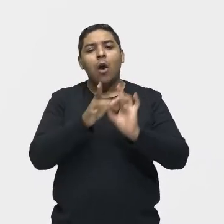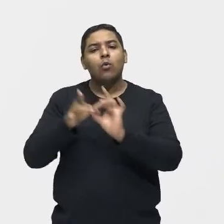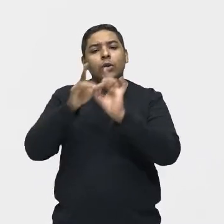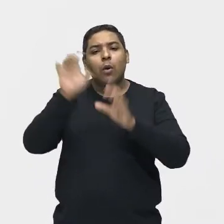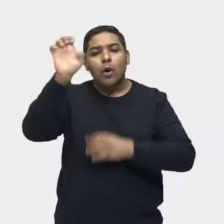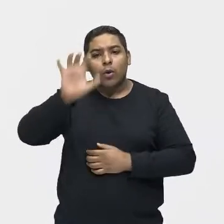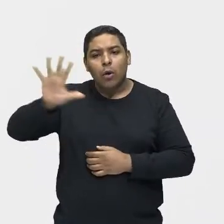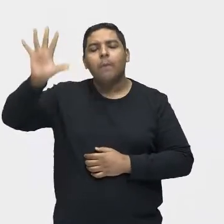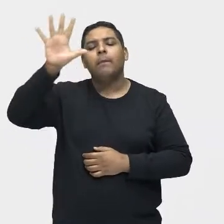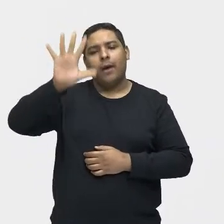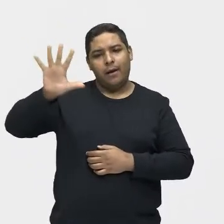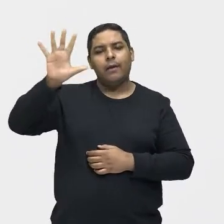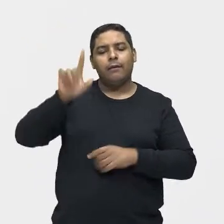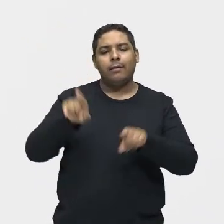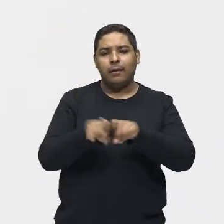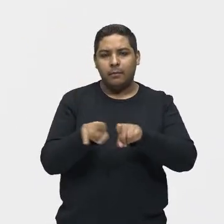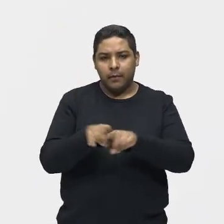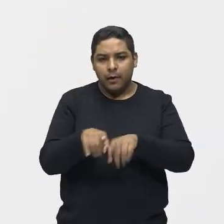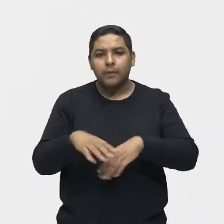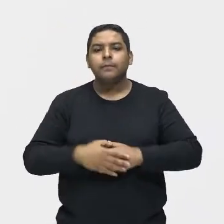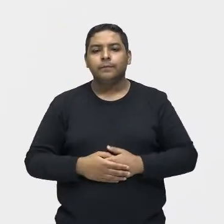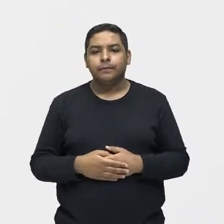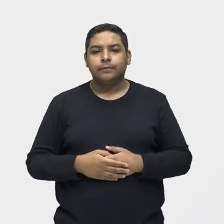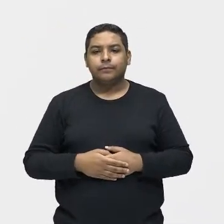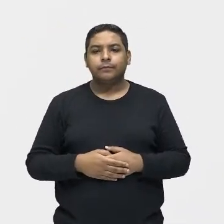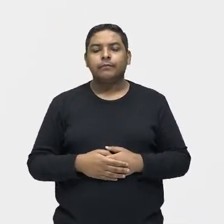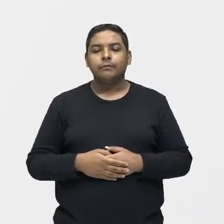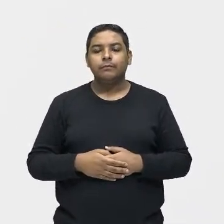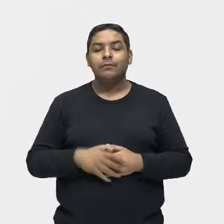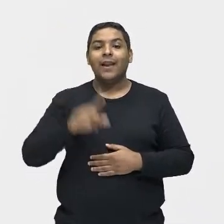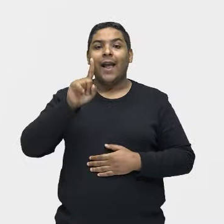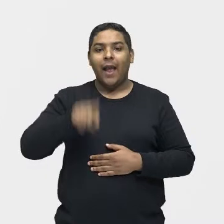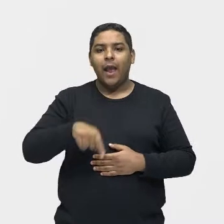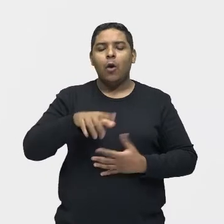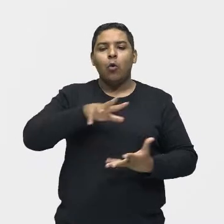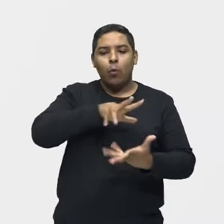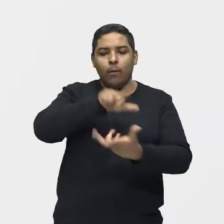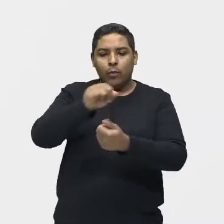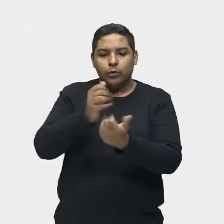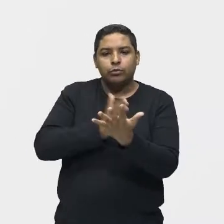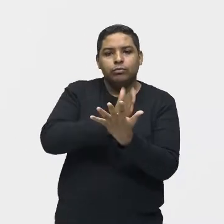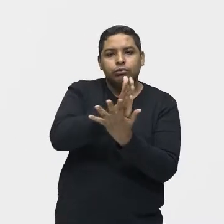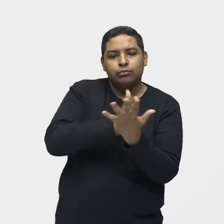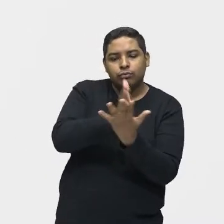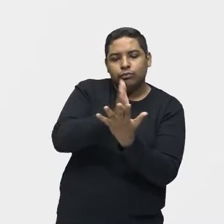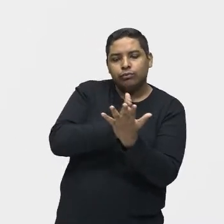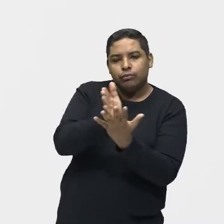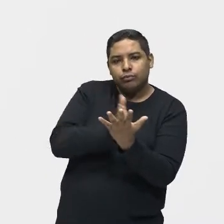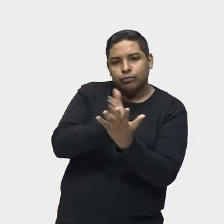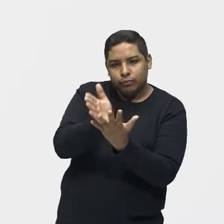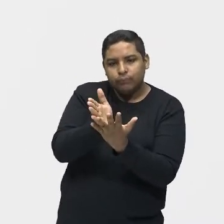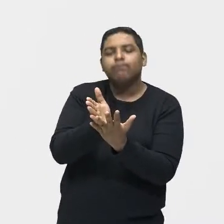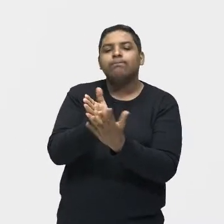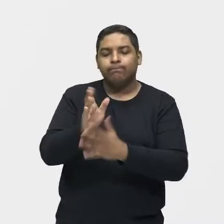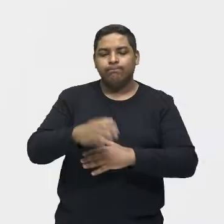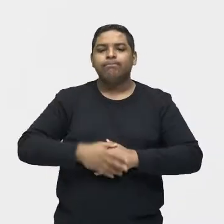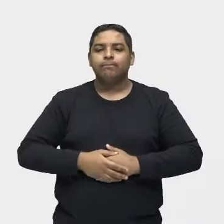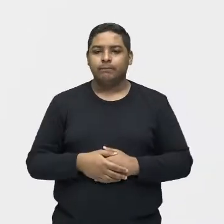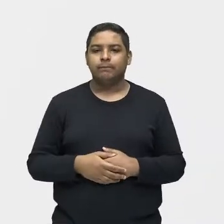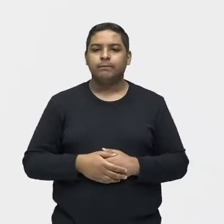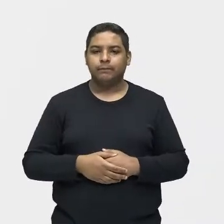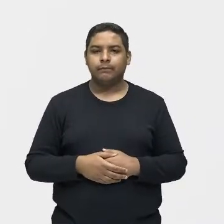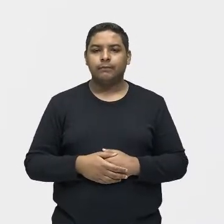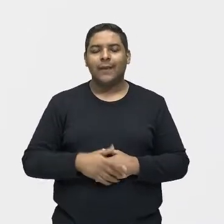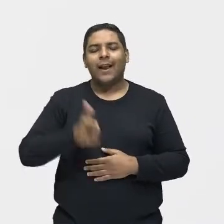Europa, compondo a União Europeia. Isso vai fazer com que surja o quê? Um mundo multipolar. Né?